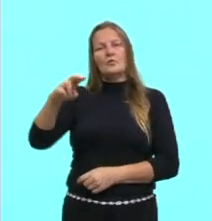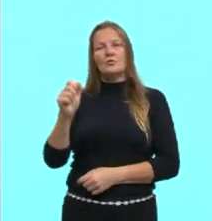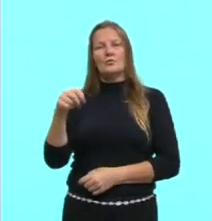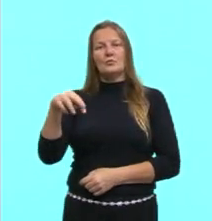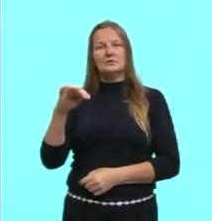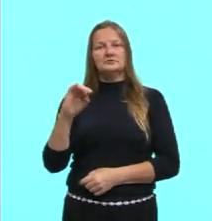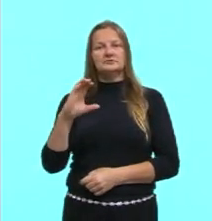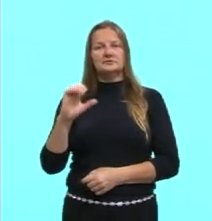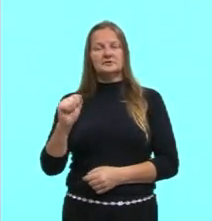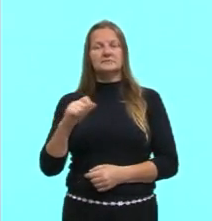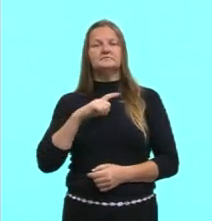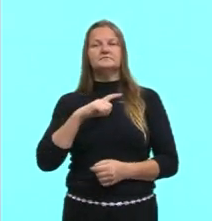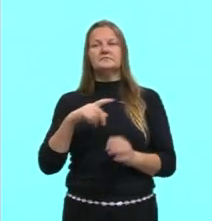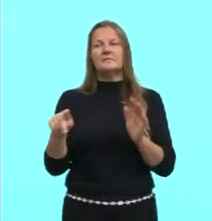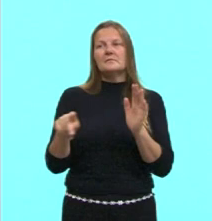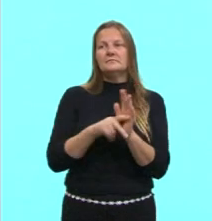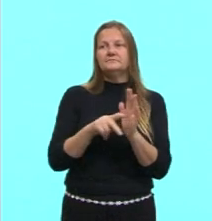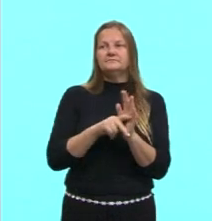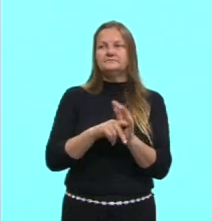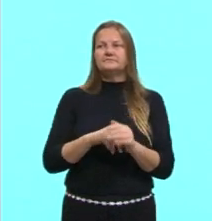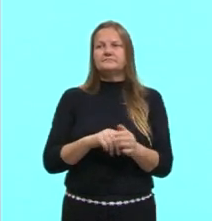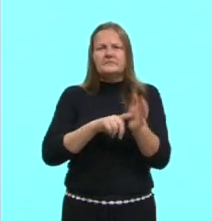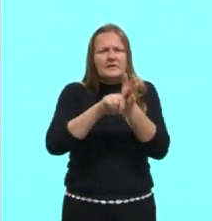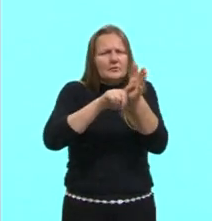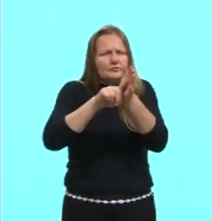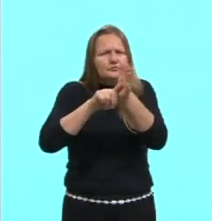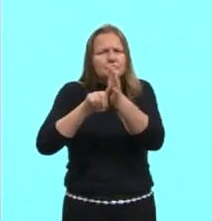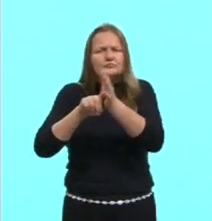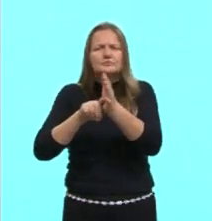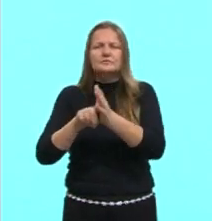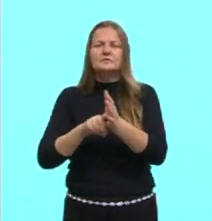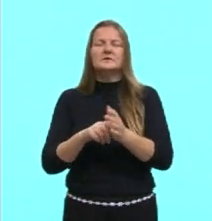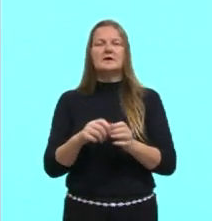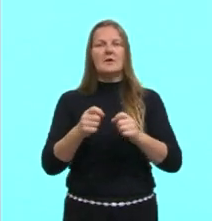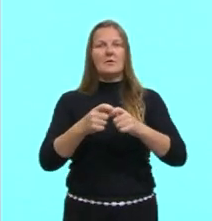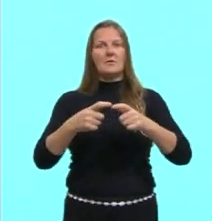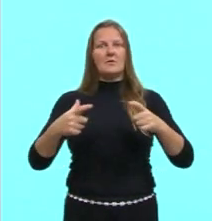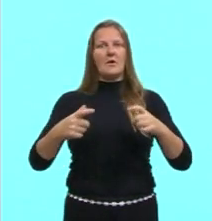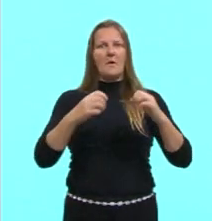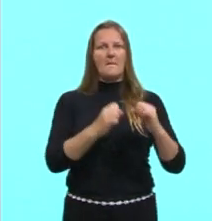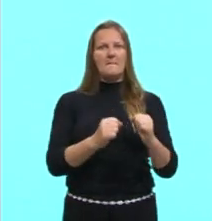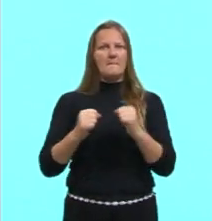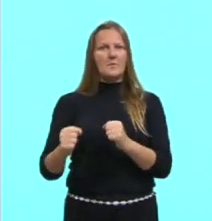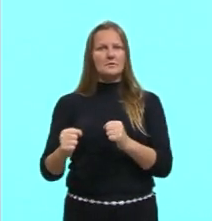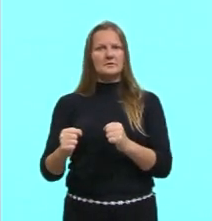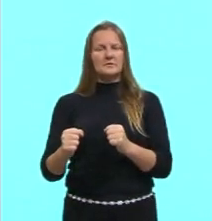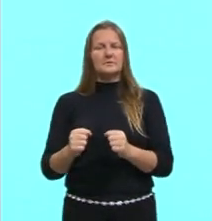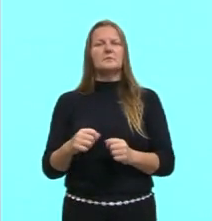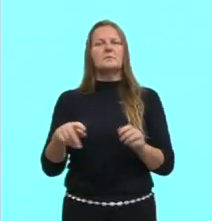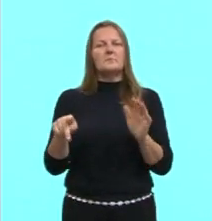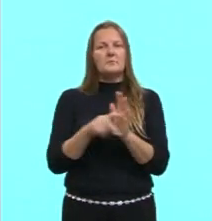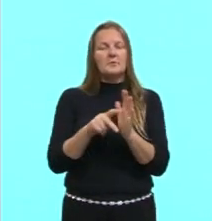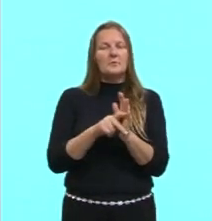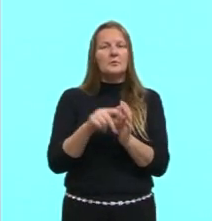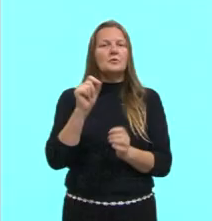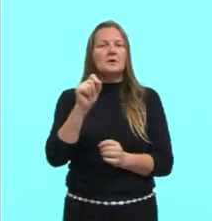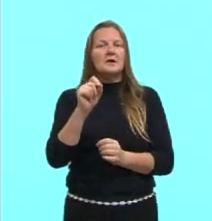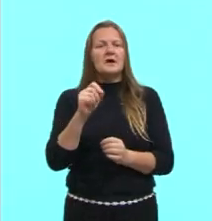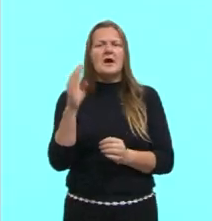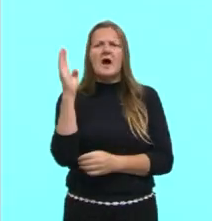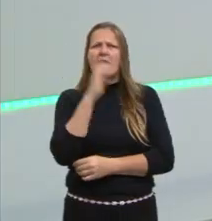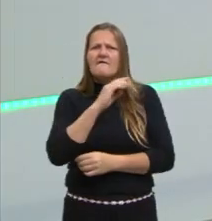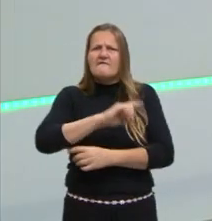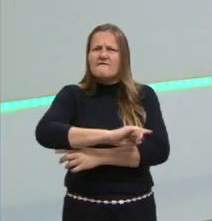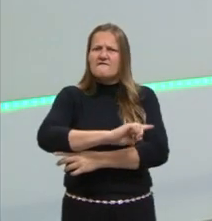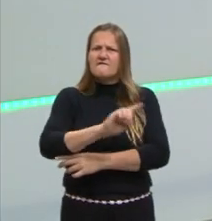e a computação quântica que ela vai ajudar a computação né ela não aumentou o poder computacional mas ela Aumentou a rapidez